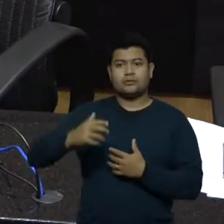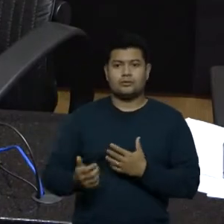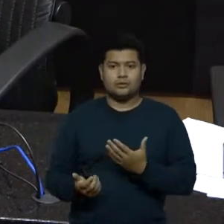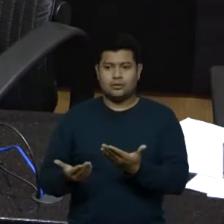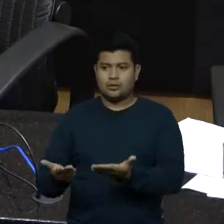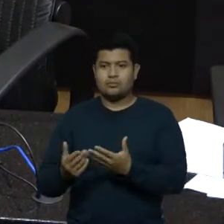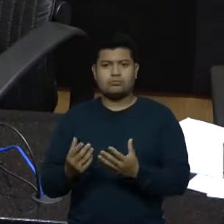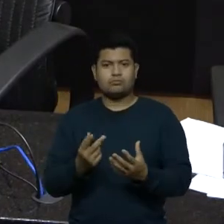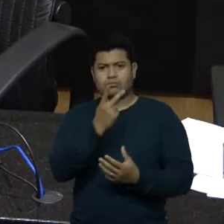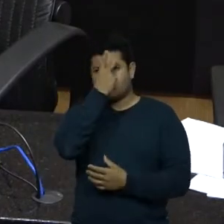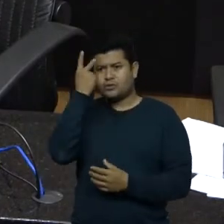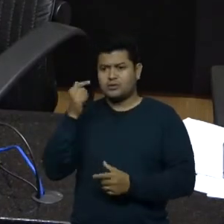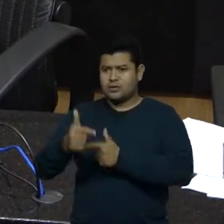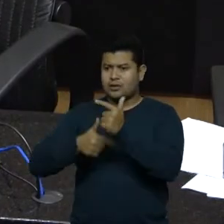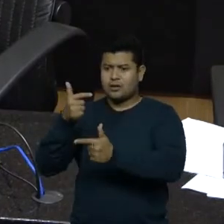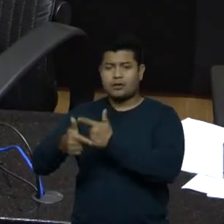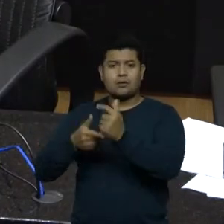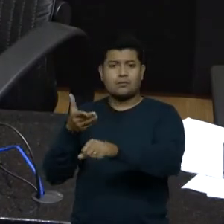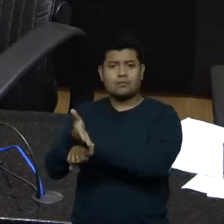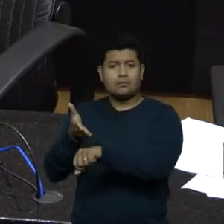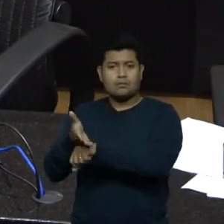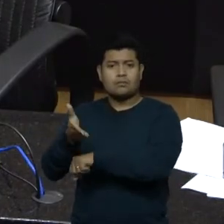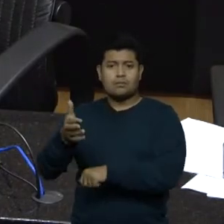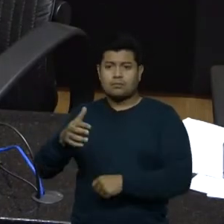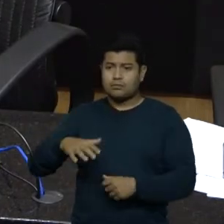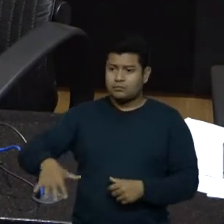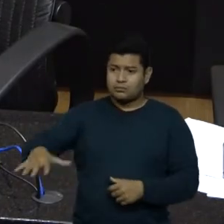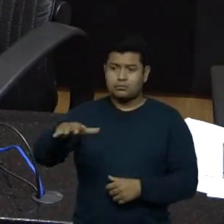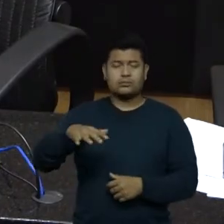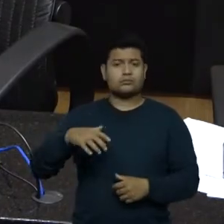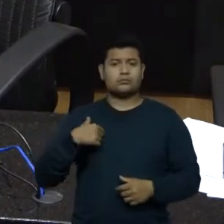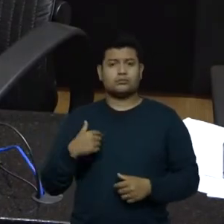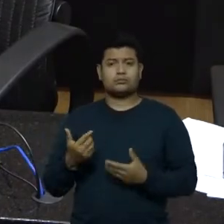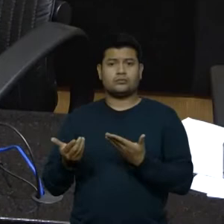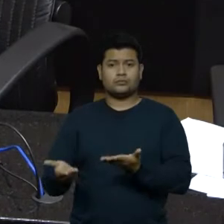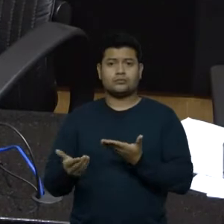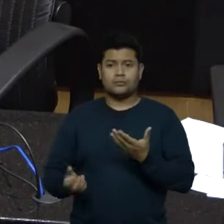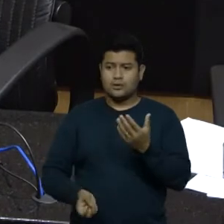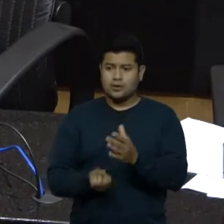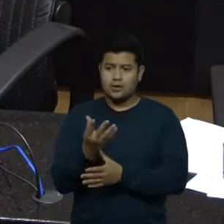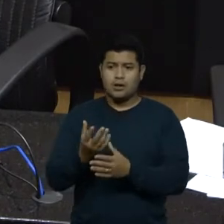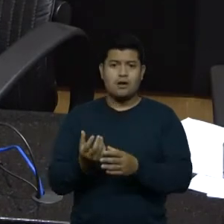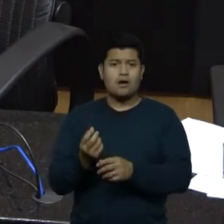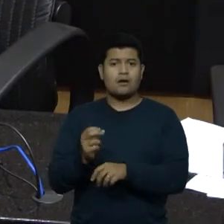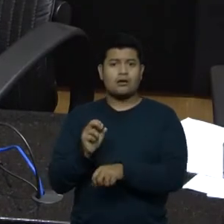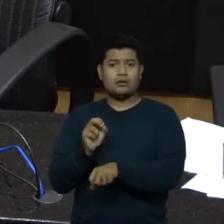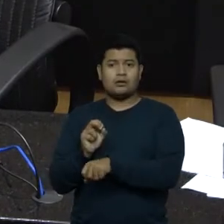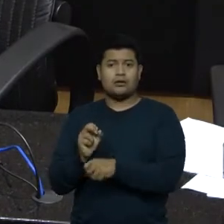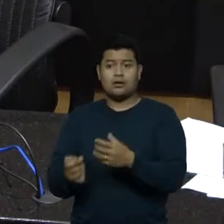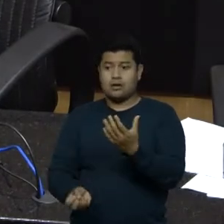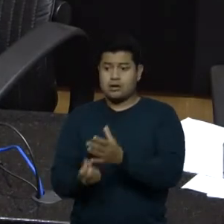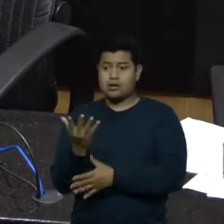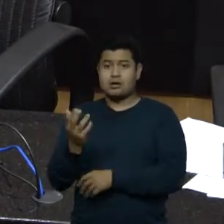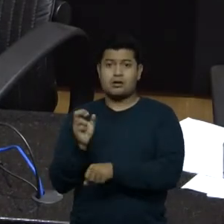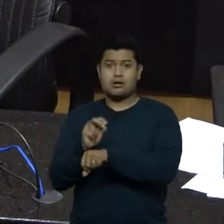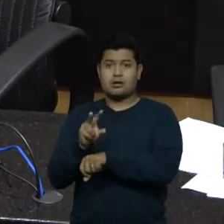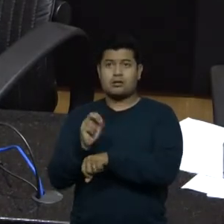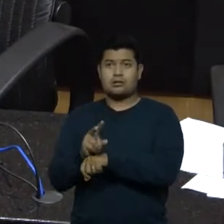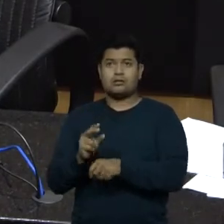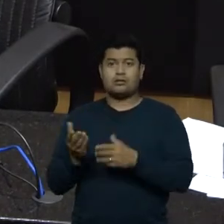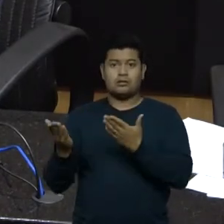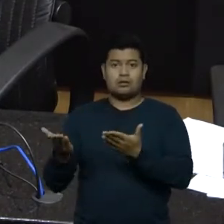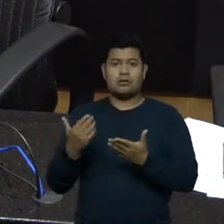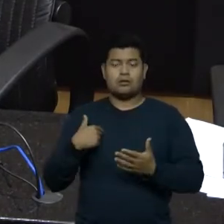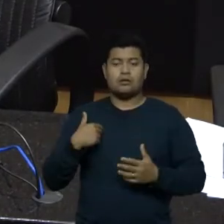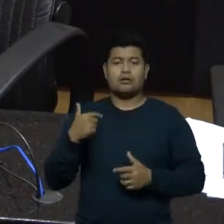tem quantas pessoas estão envolvidas nesse setor quanto o emprego é gerado e quem é que trabalha os Beach clubs